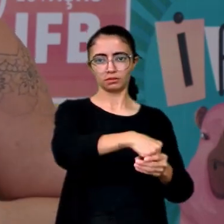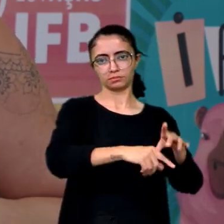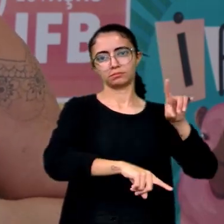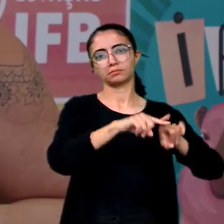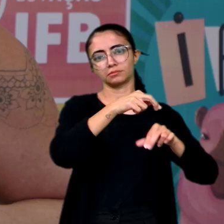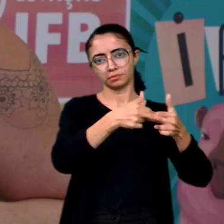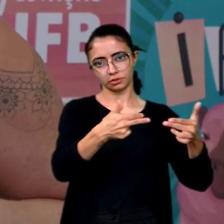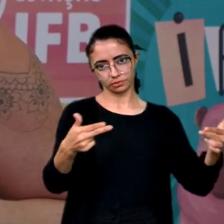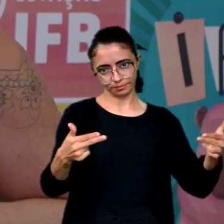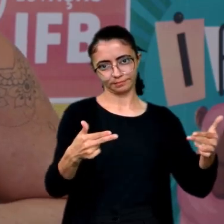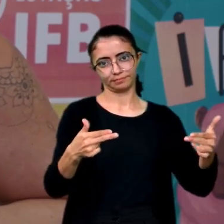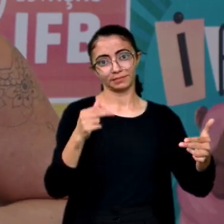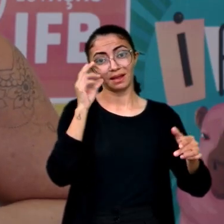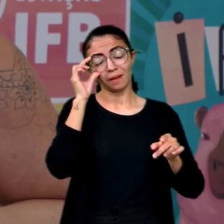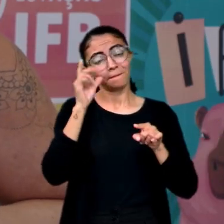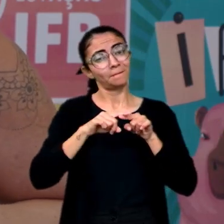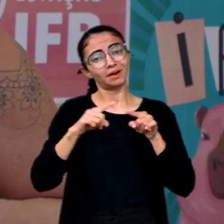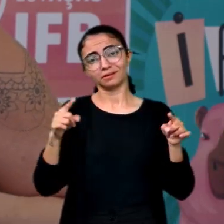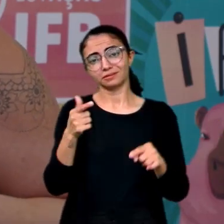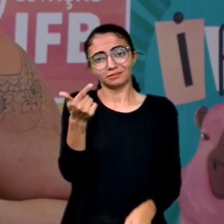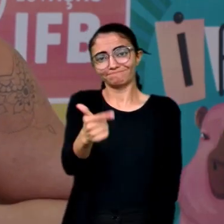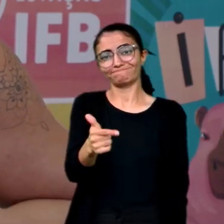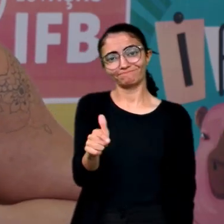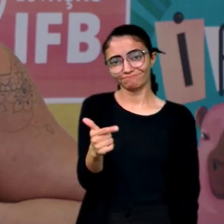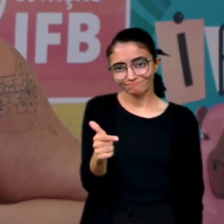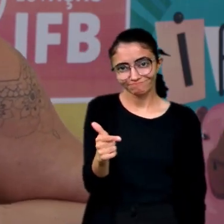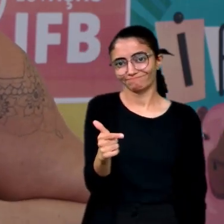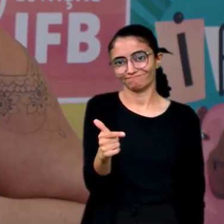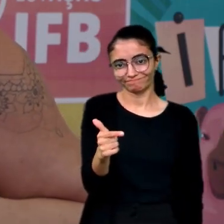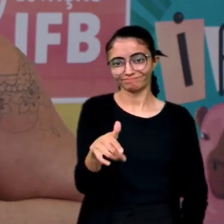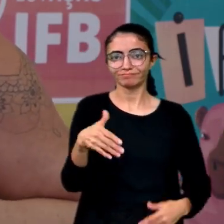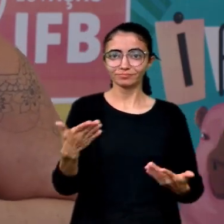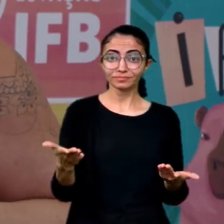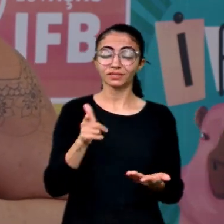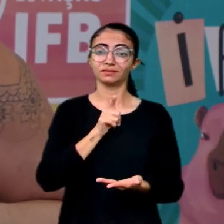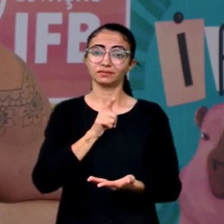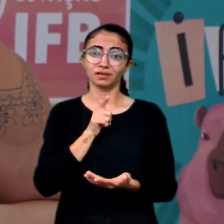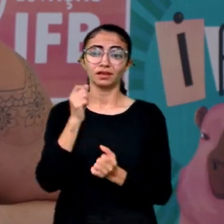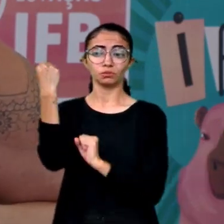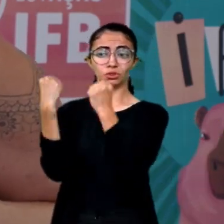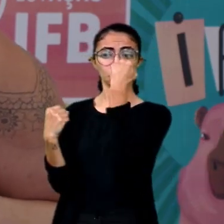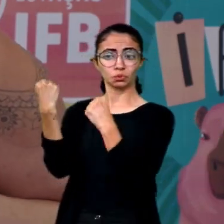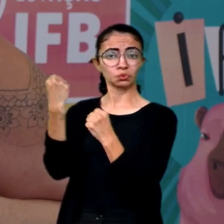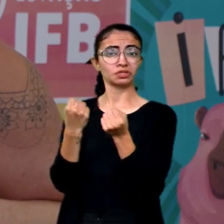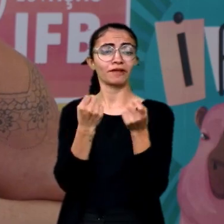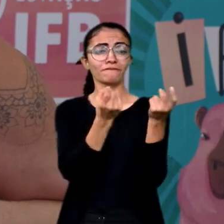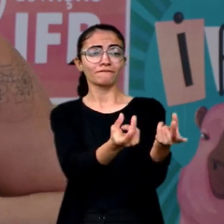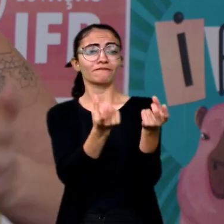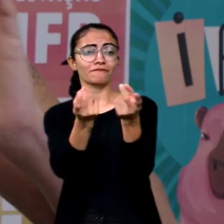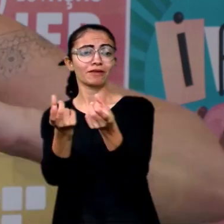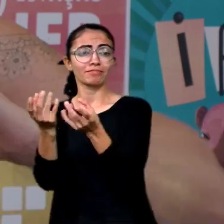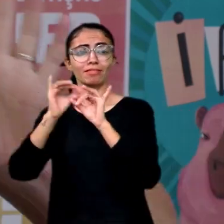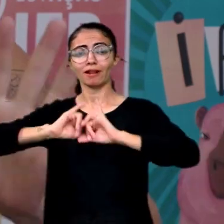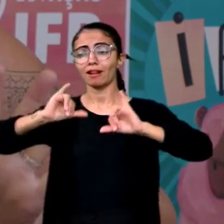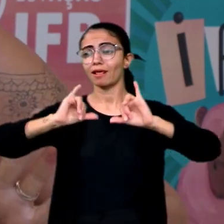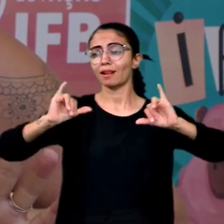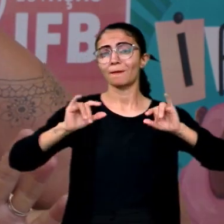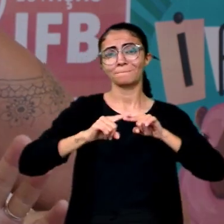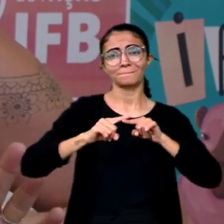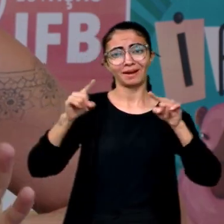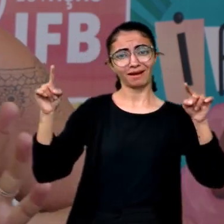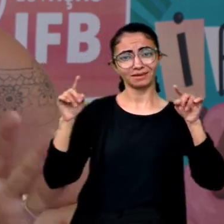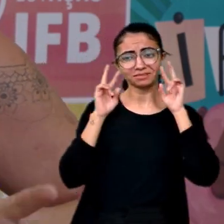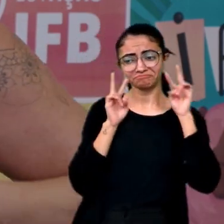petróleo. Então a gente não tem isso. Então tem muita indústria vendendo o que não é verdade e você achando que está comprando uma coisa